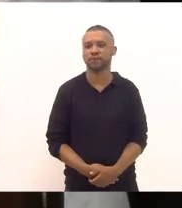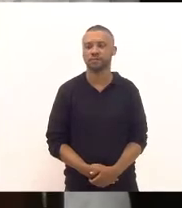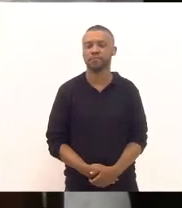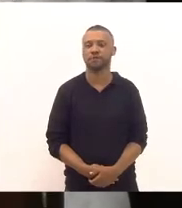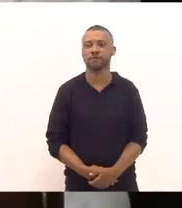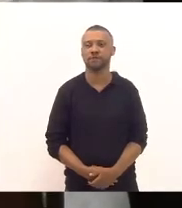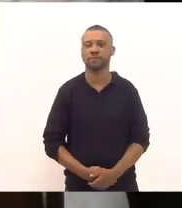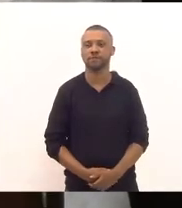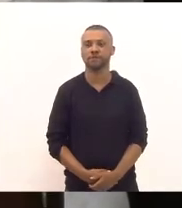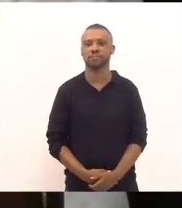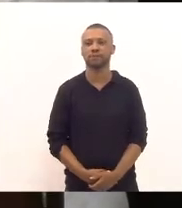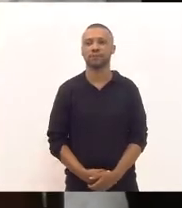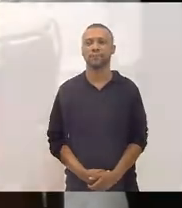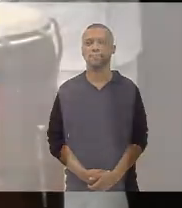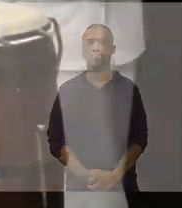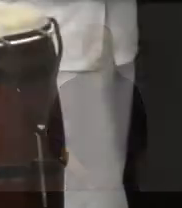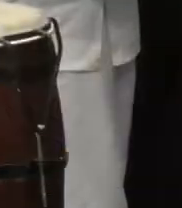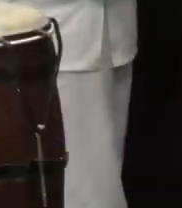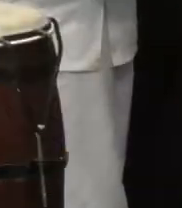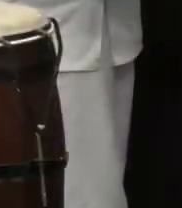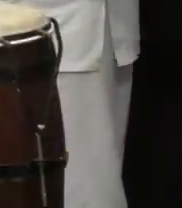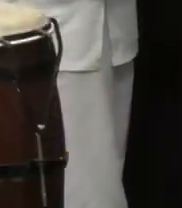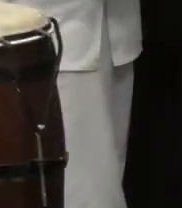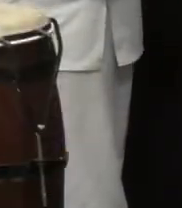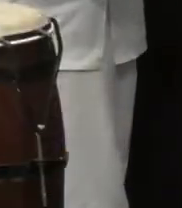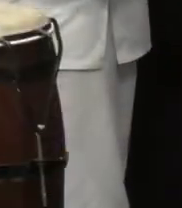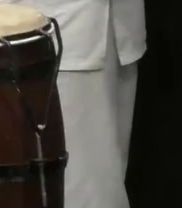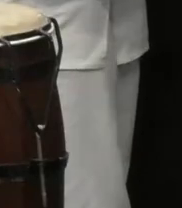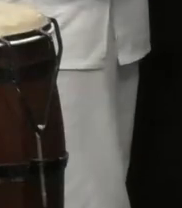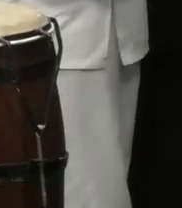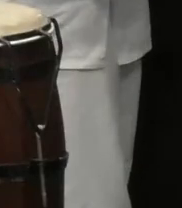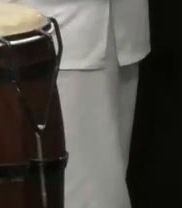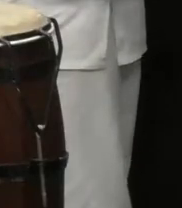E aí E aí